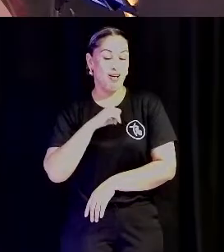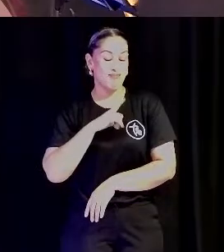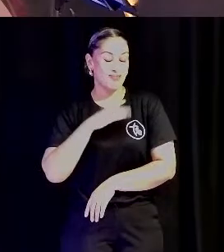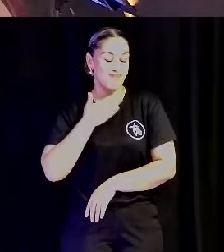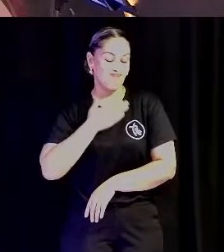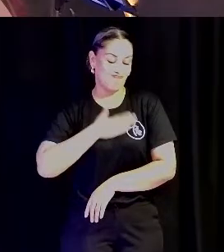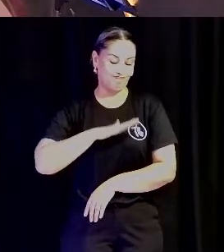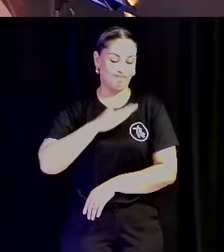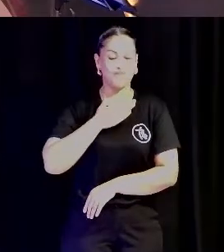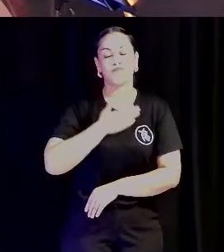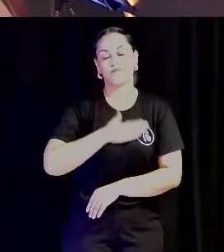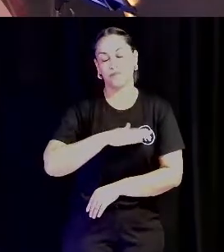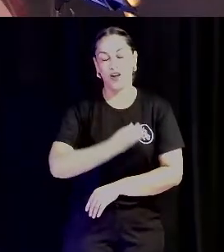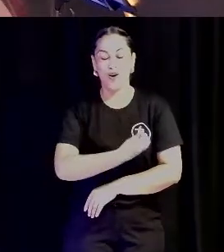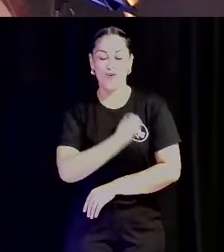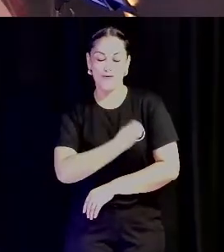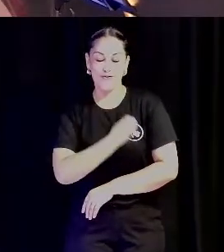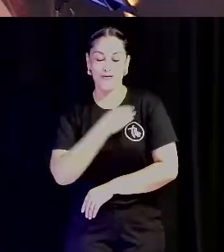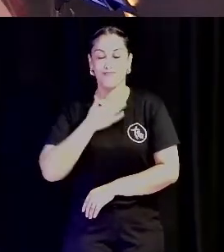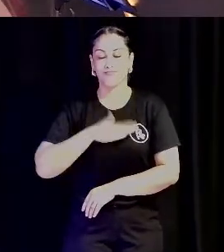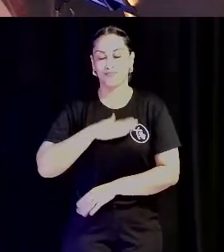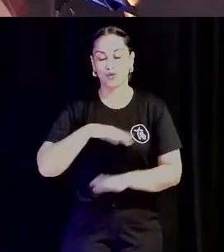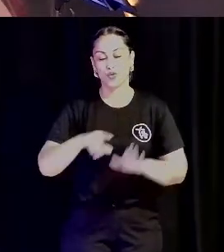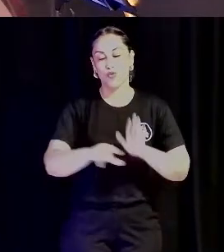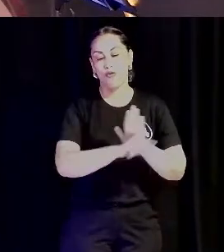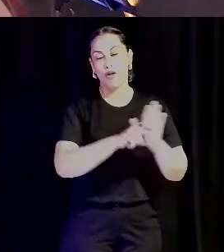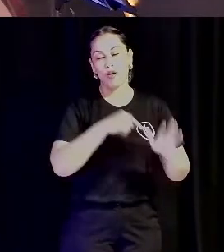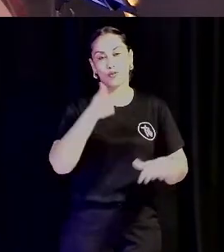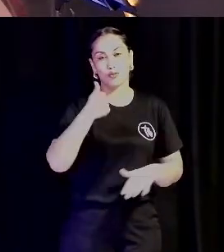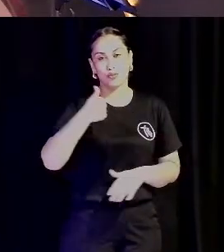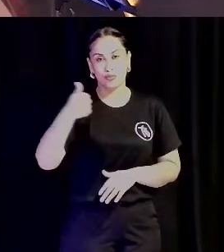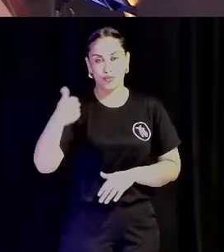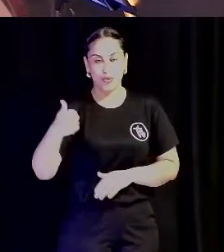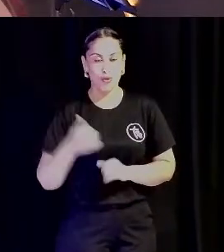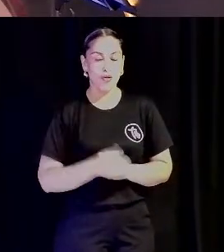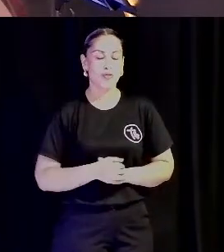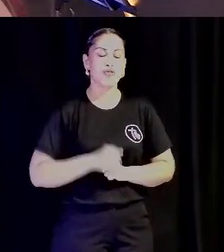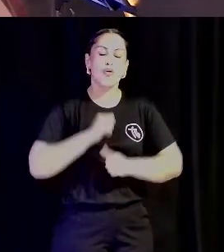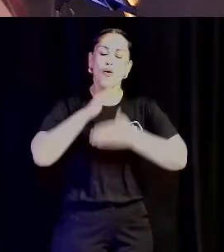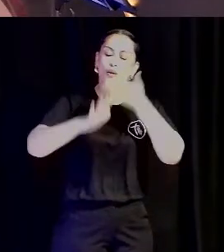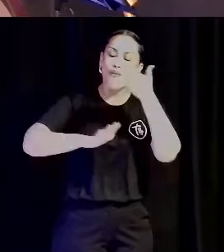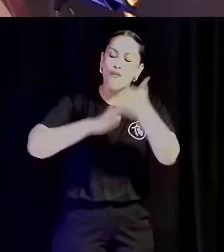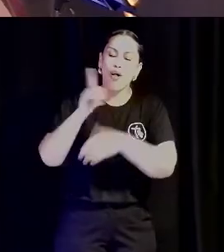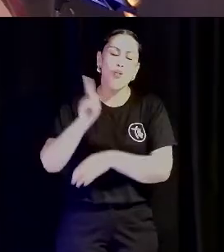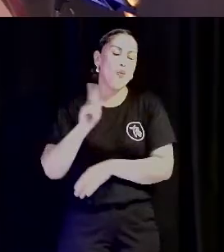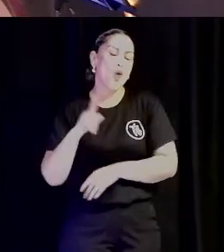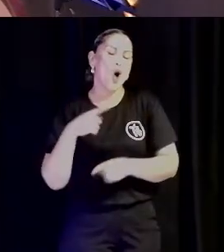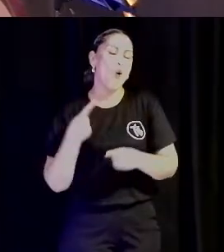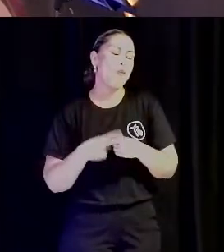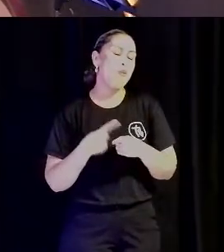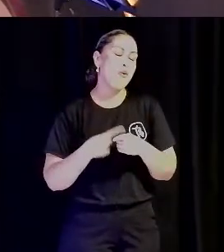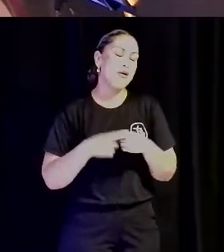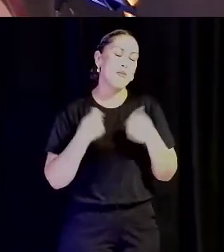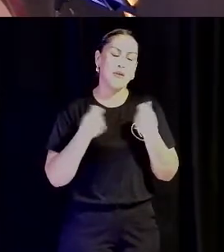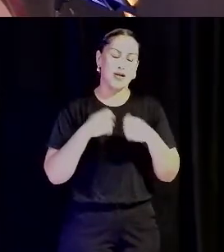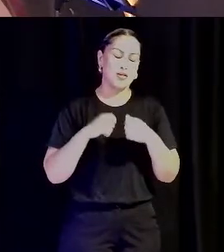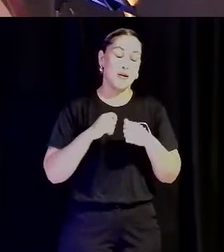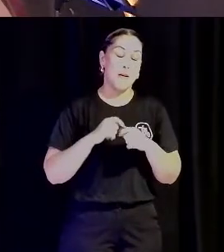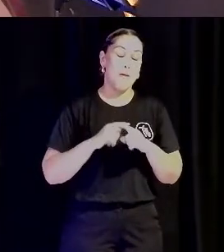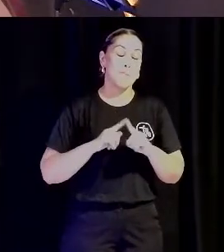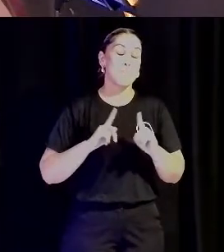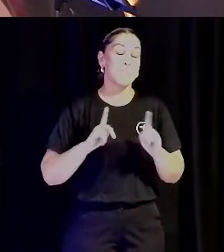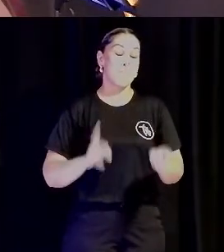insatisfeitos. Olha o verso 11. Digo isso não porque esteja necessitado, porque aprendi a